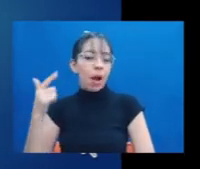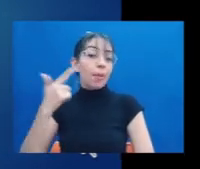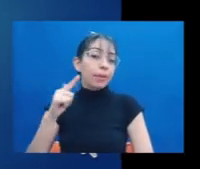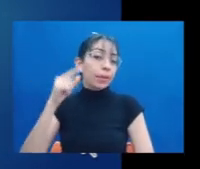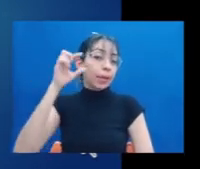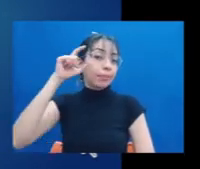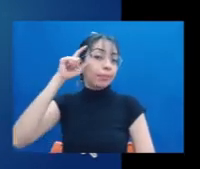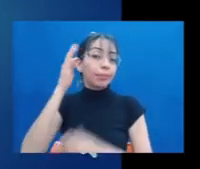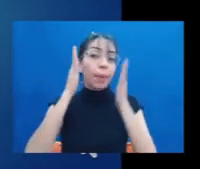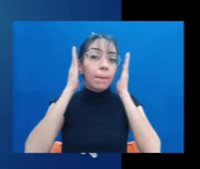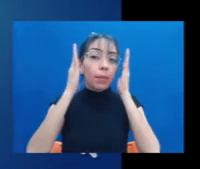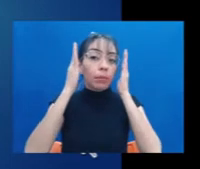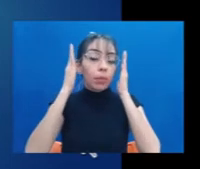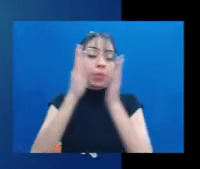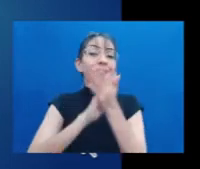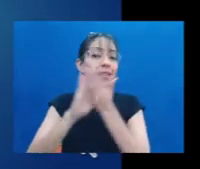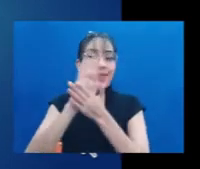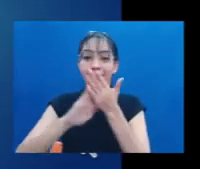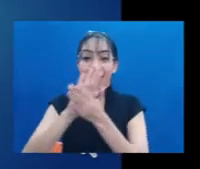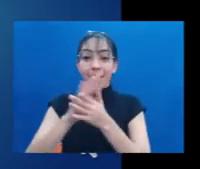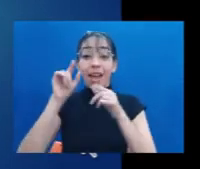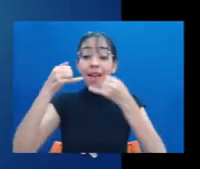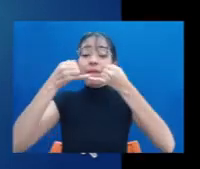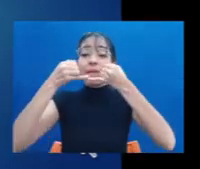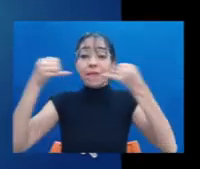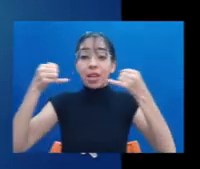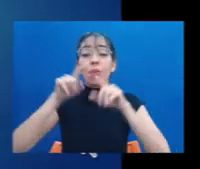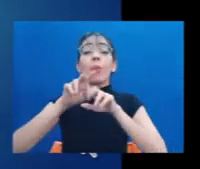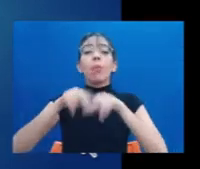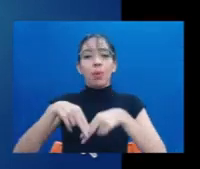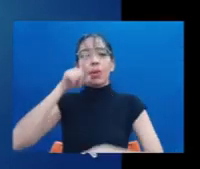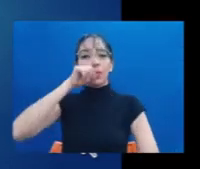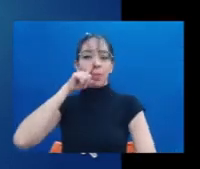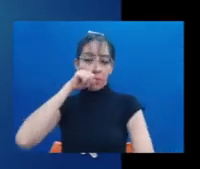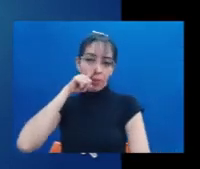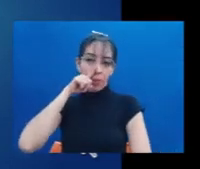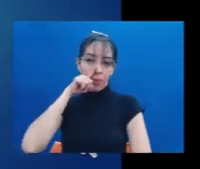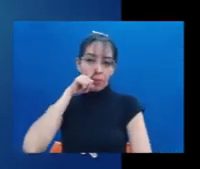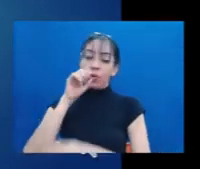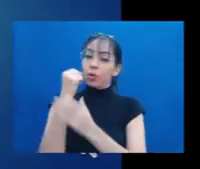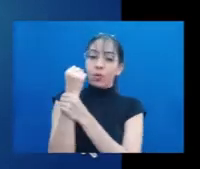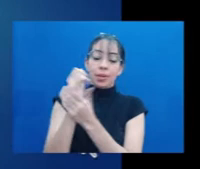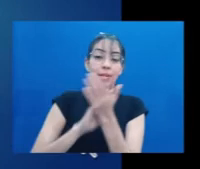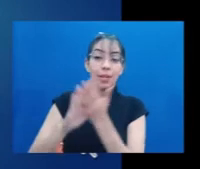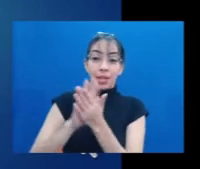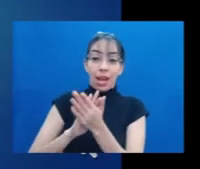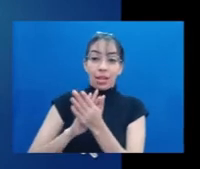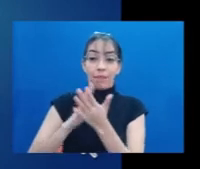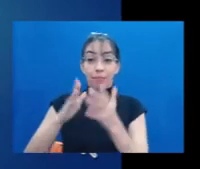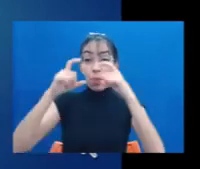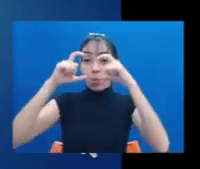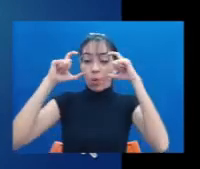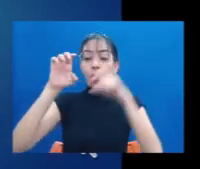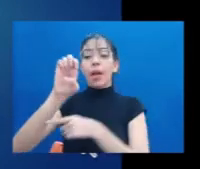não tem a lateral coberta, né? Como a gente vê no óculos de proteção, então é um risco. O óculos de proteção é um